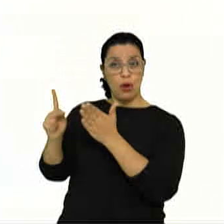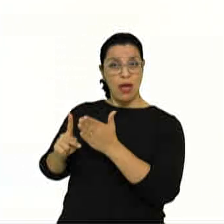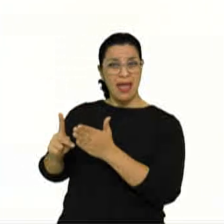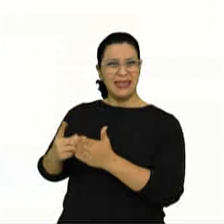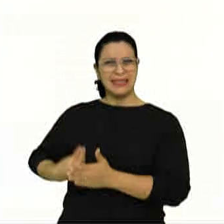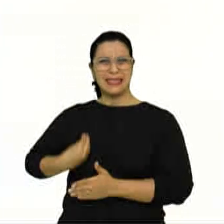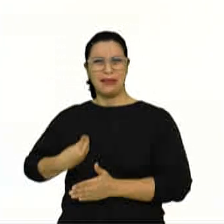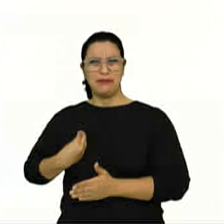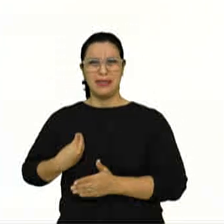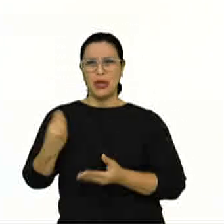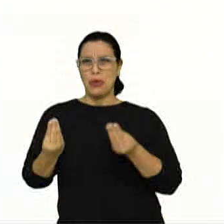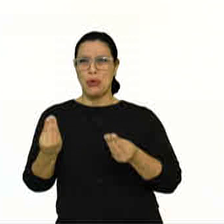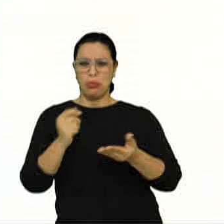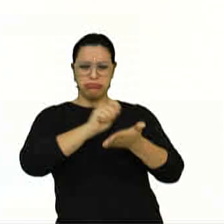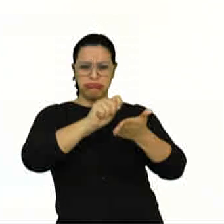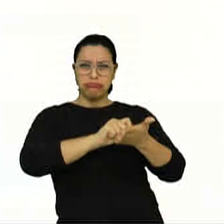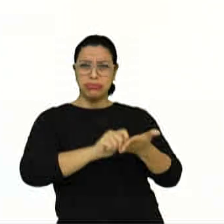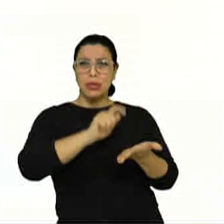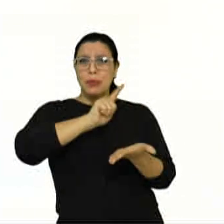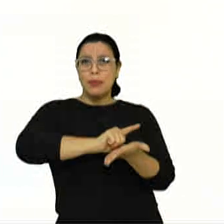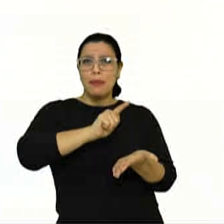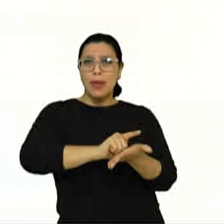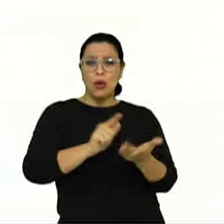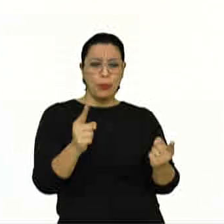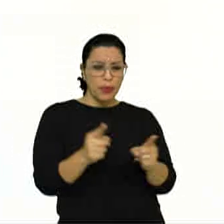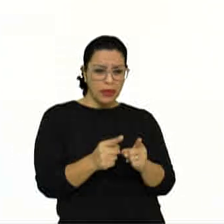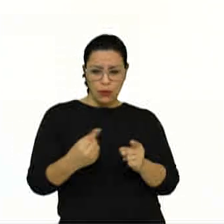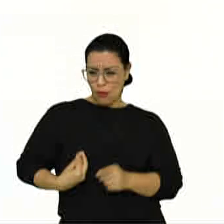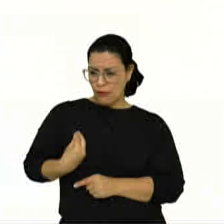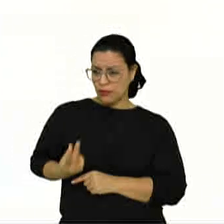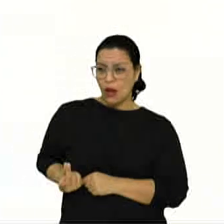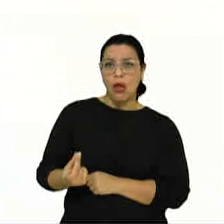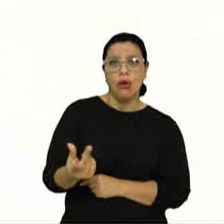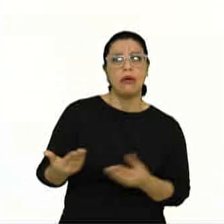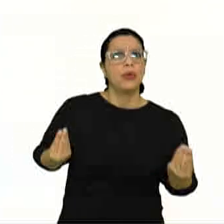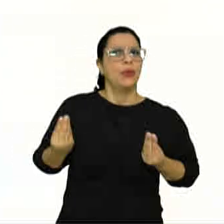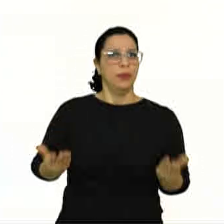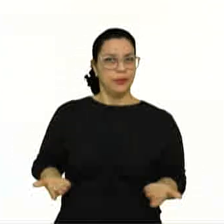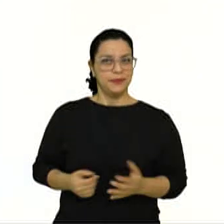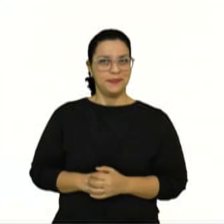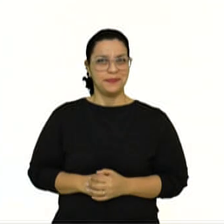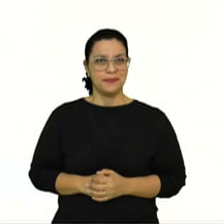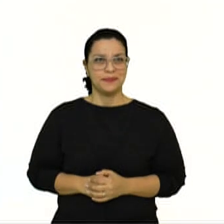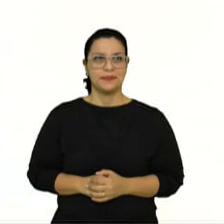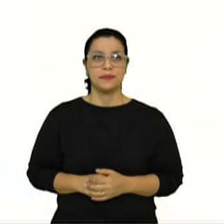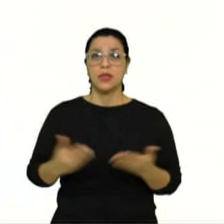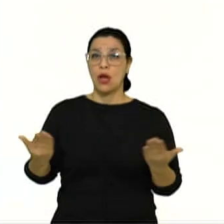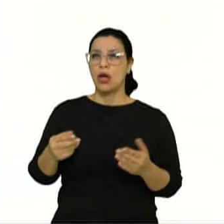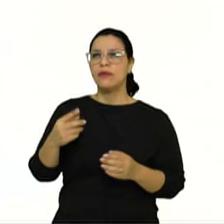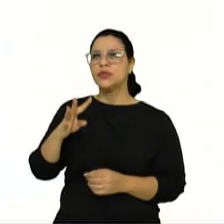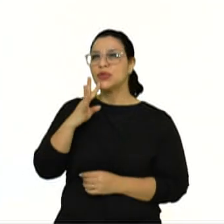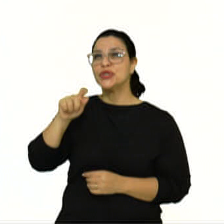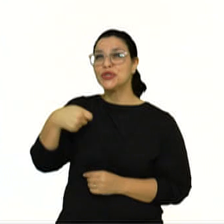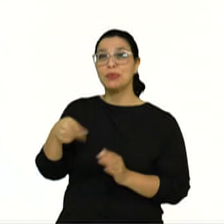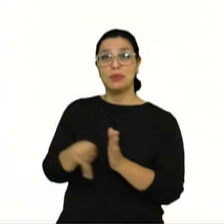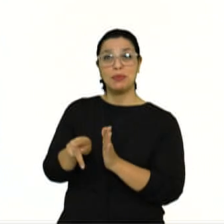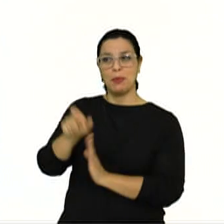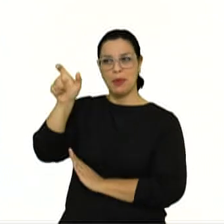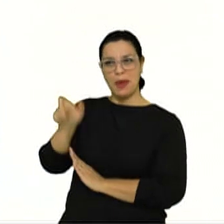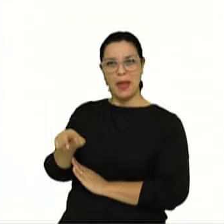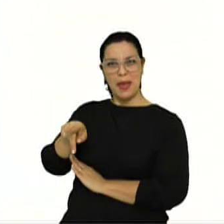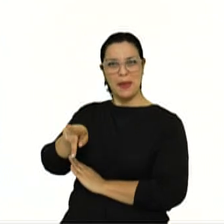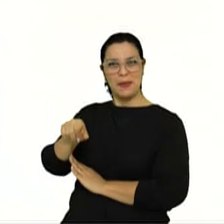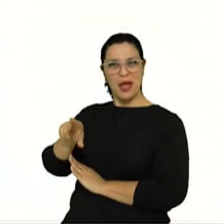Como colocar a vida no papel, se a vida é tão longa e o papel é tão curto? Vamos conhecer um pouquinho agora sobre